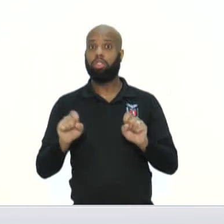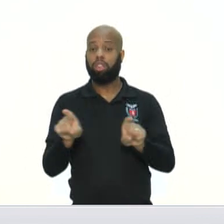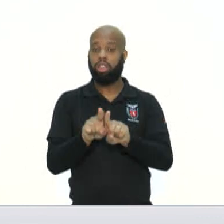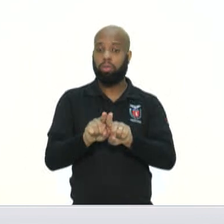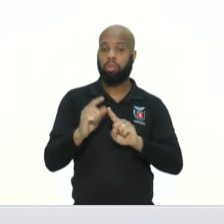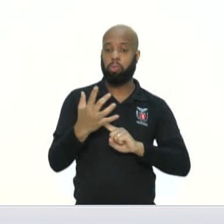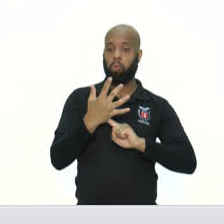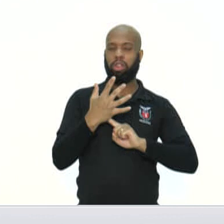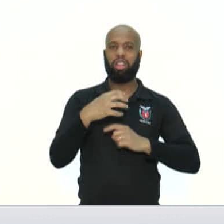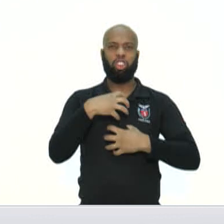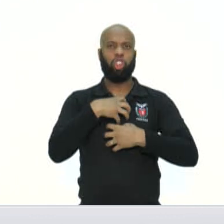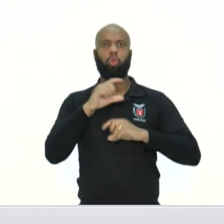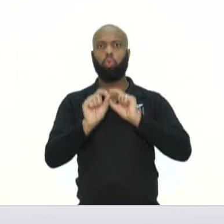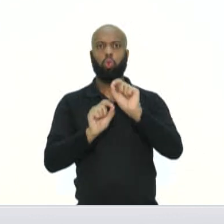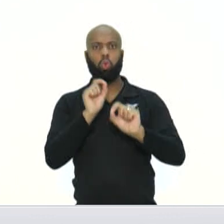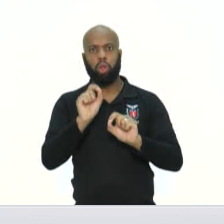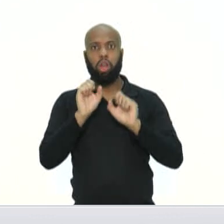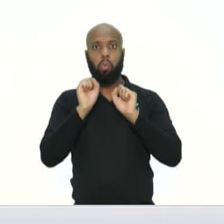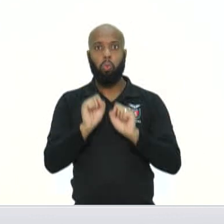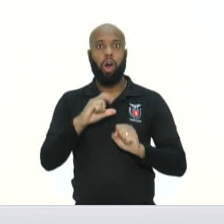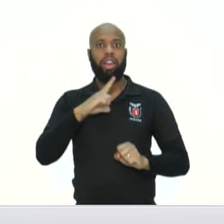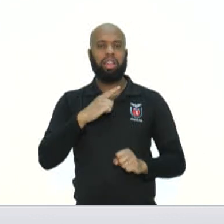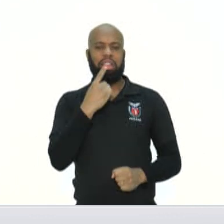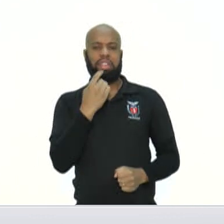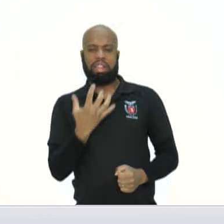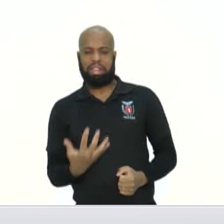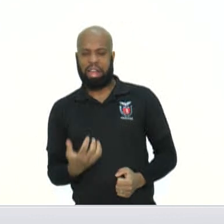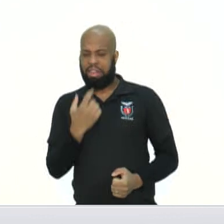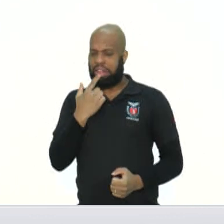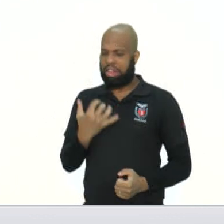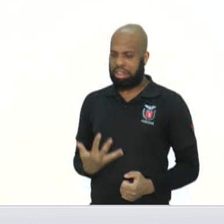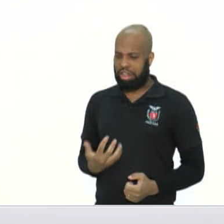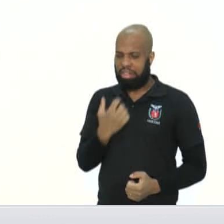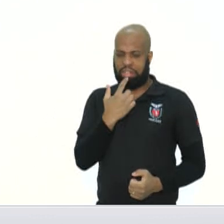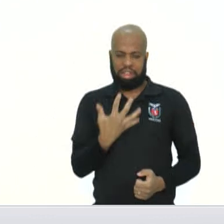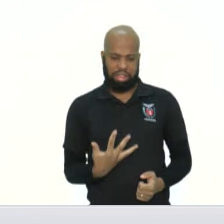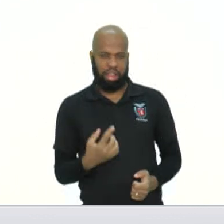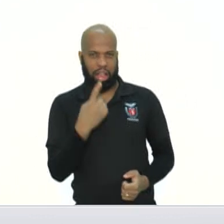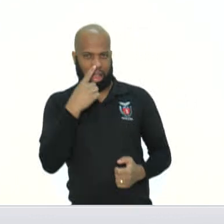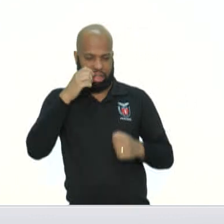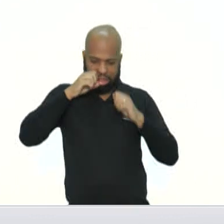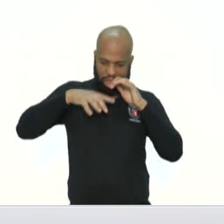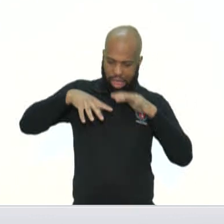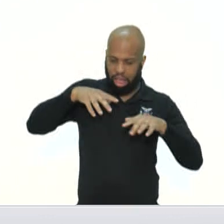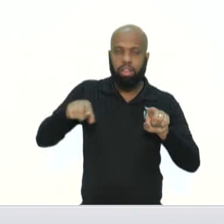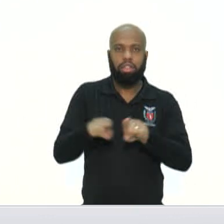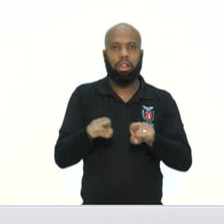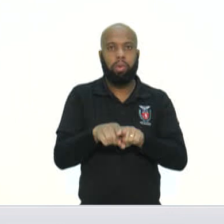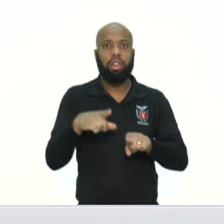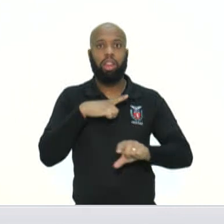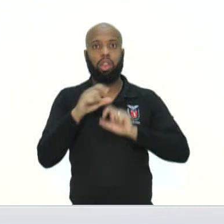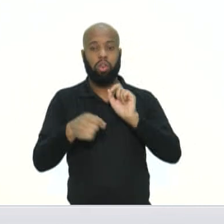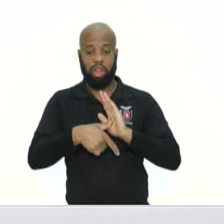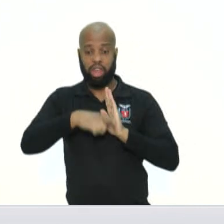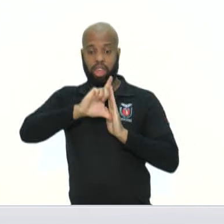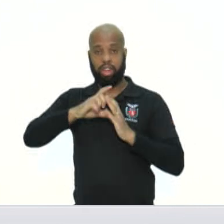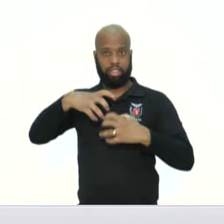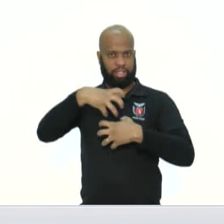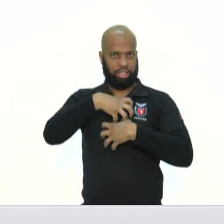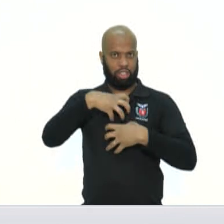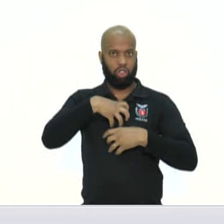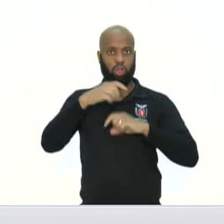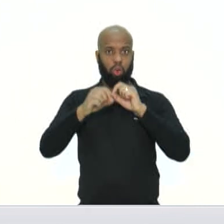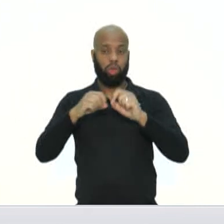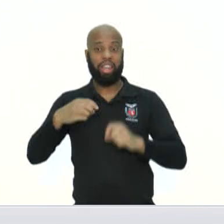ainda sangramentos. E uma outra situação é ter estado em dias anteriores ao início dos sintomas